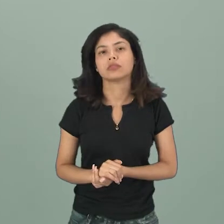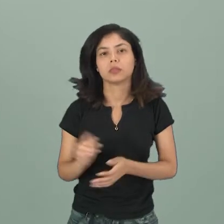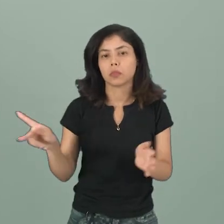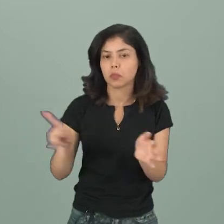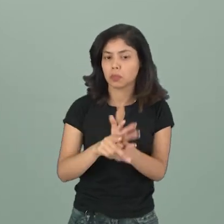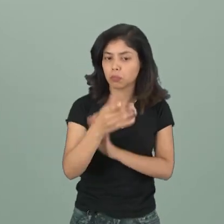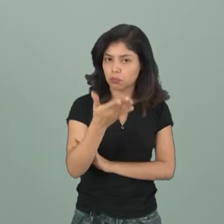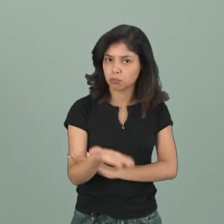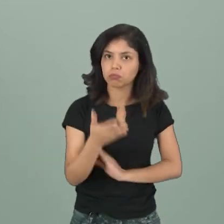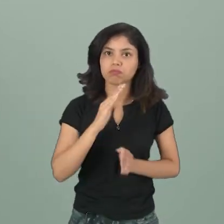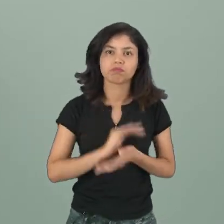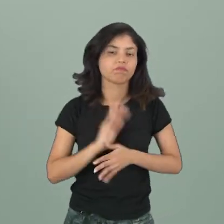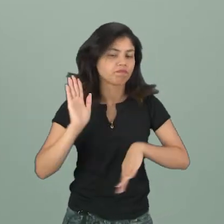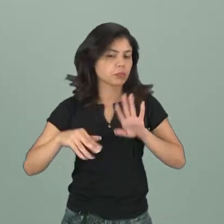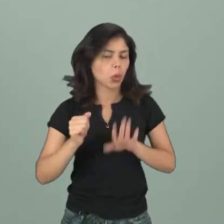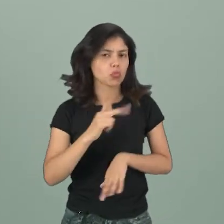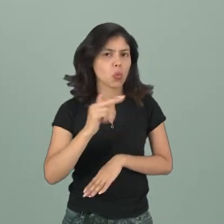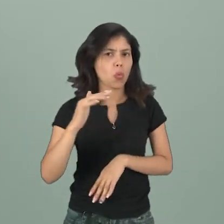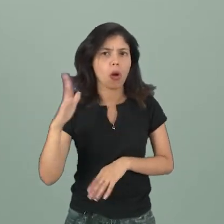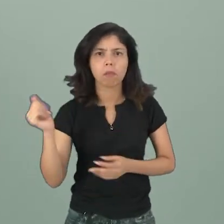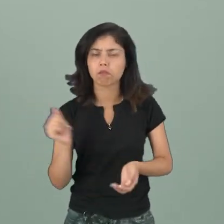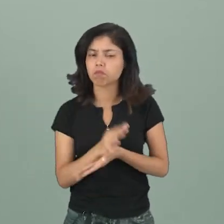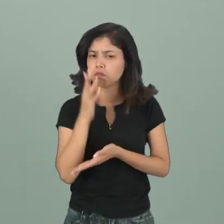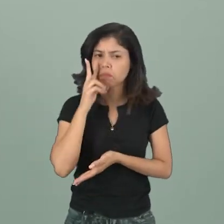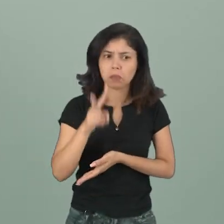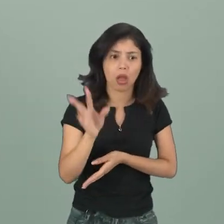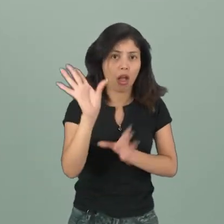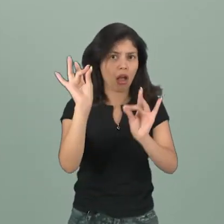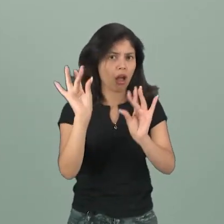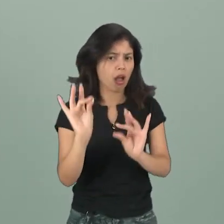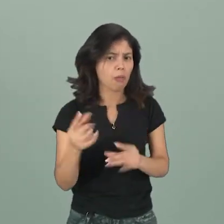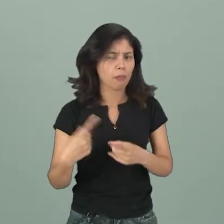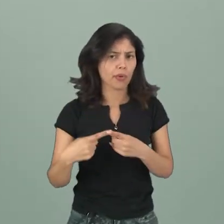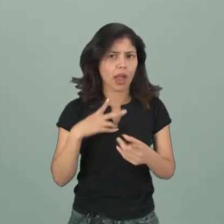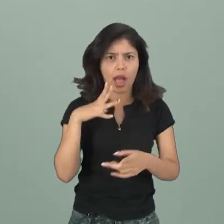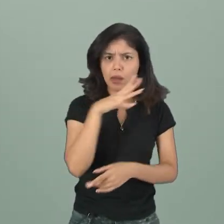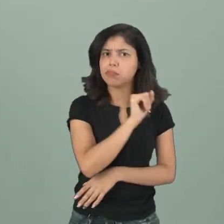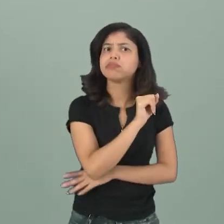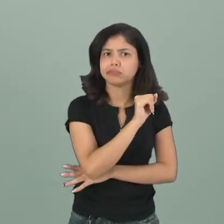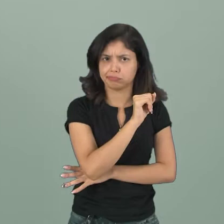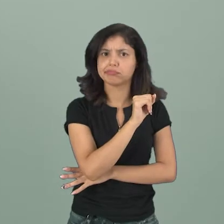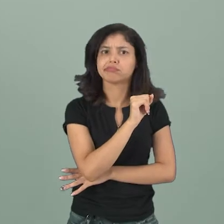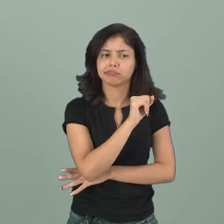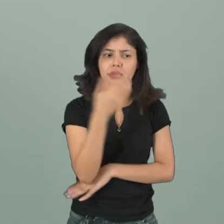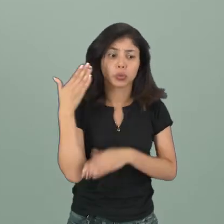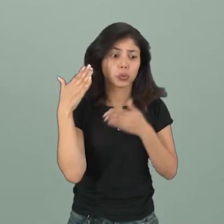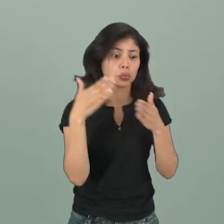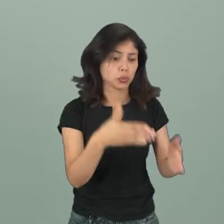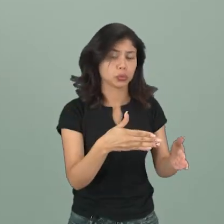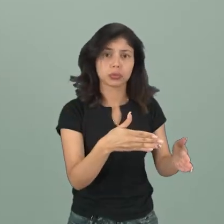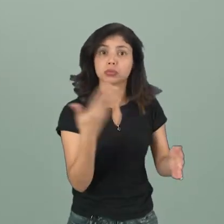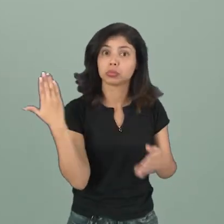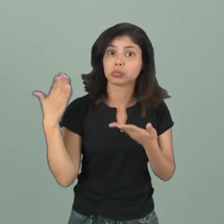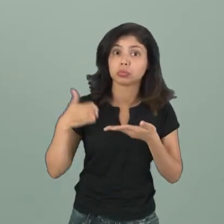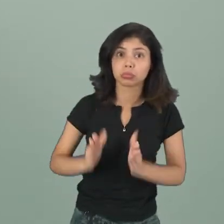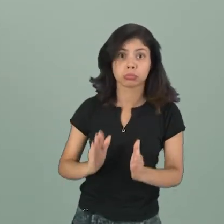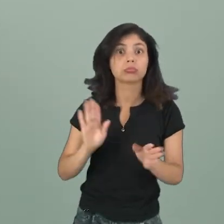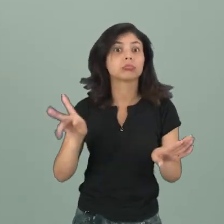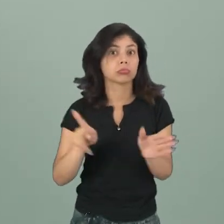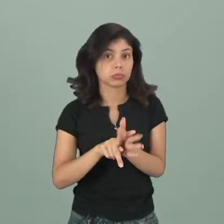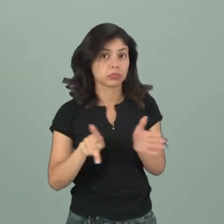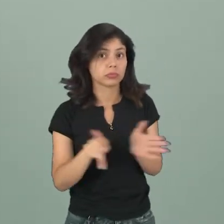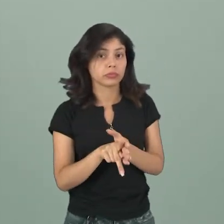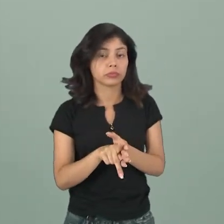determinados locais e a gente nunca consegue observar detalhes porque a nossa pressa e o nosso foco em chegar no local